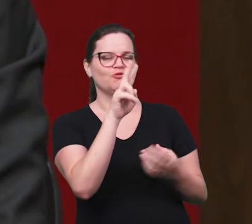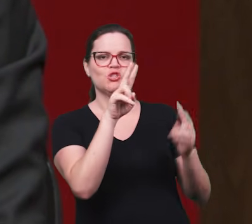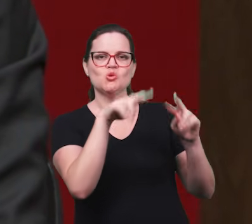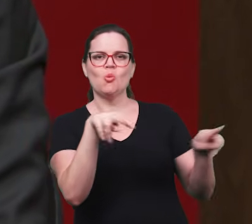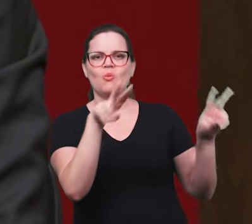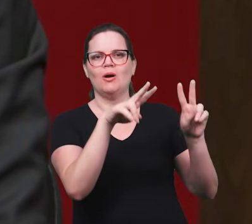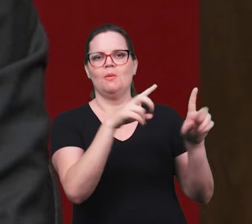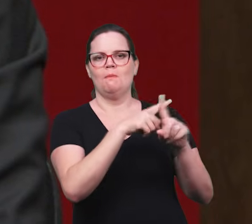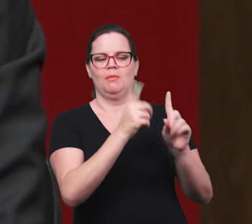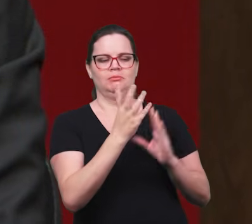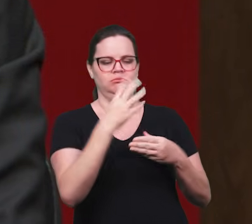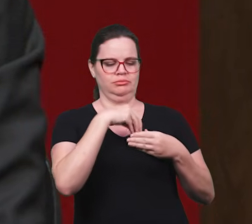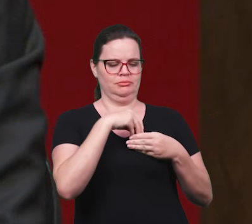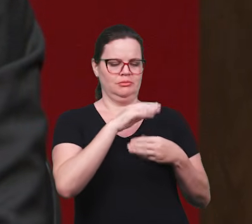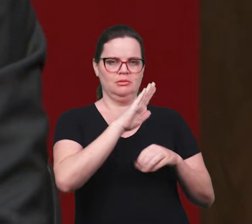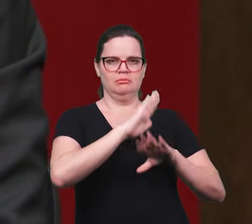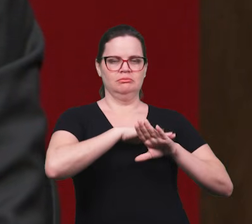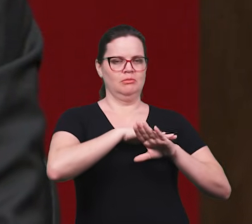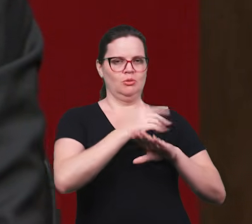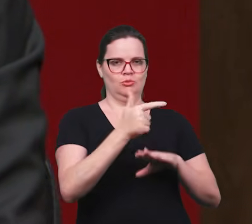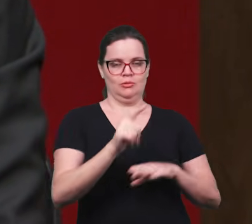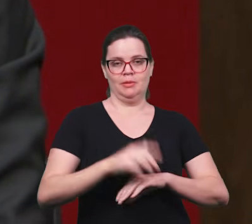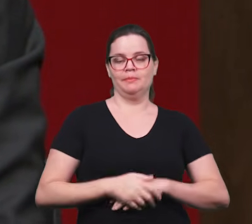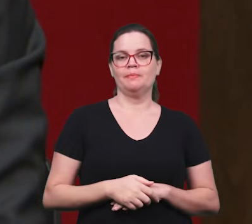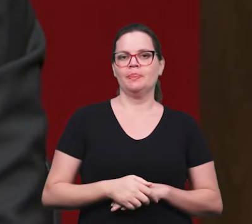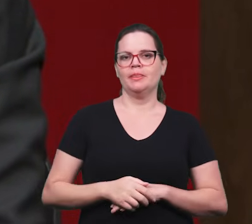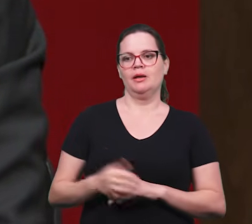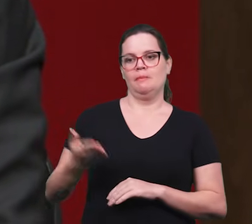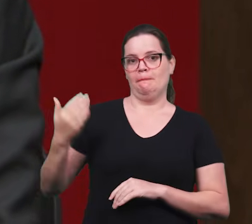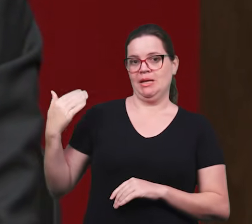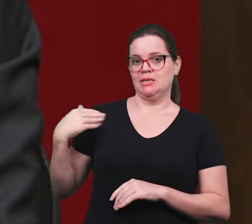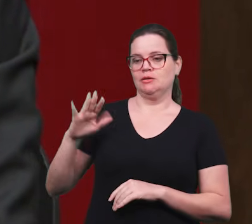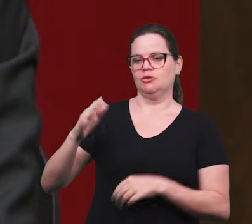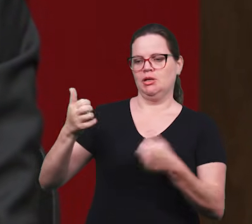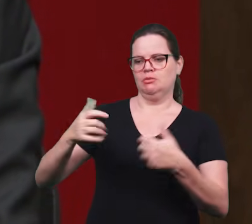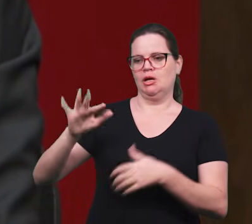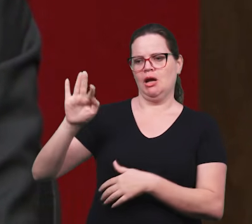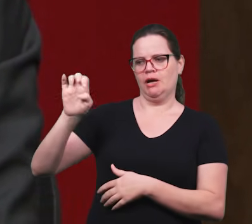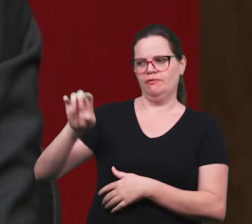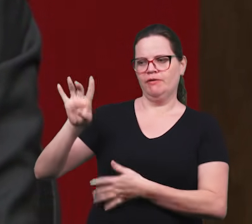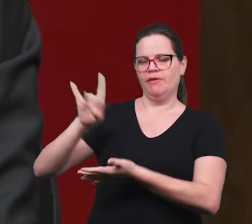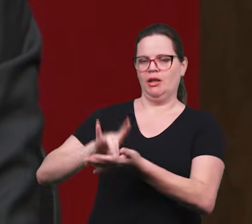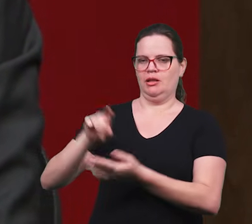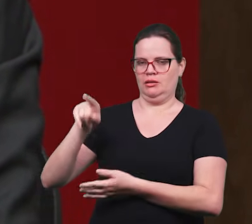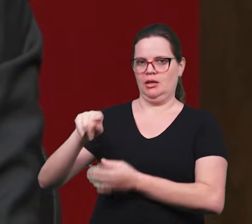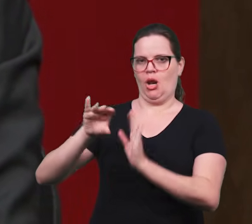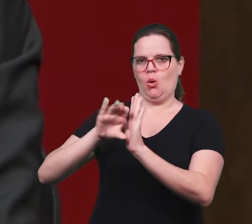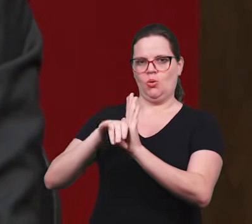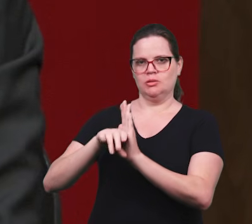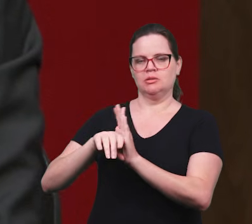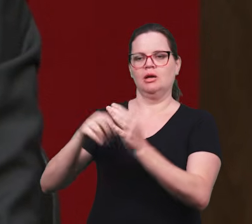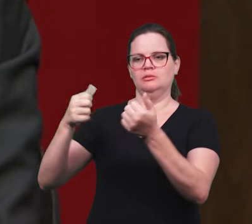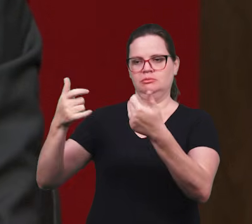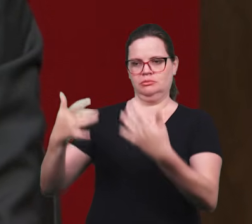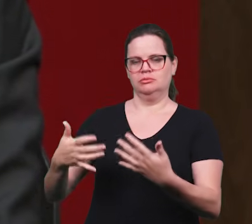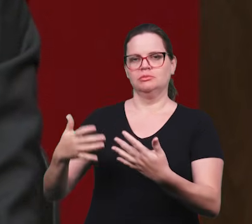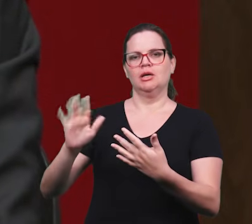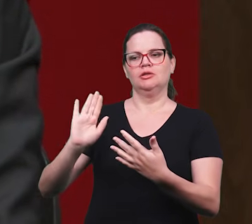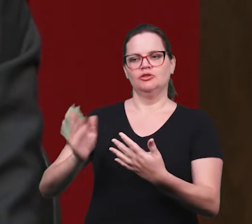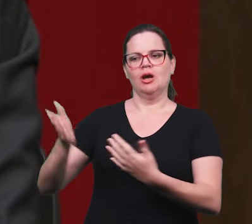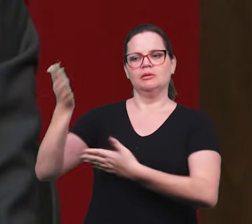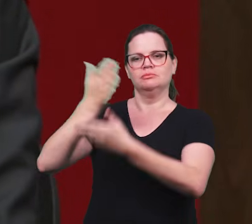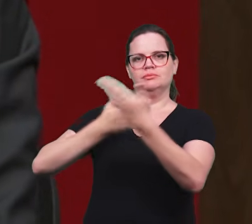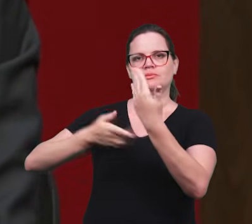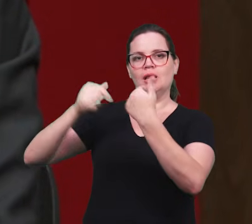nós comentamos sobre a fé verdadeira, o conceito de fé. Falamos dessa fé que sustenta